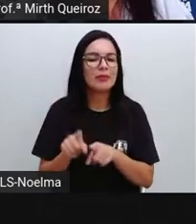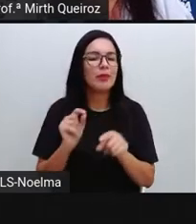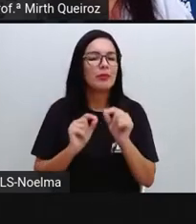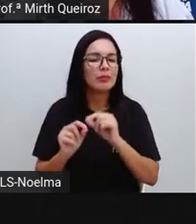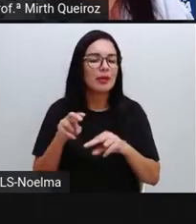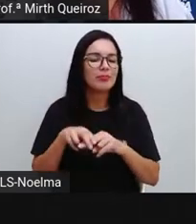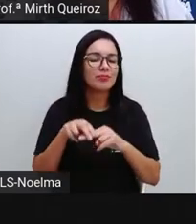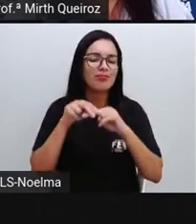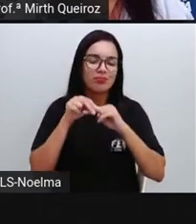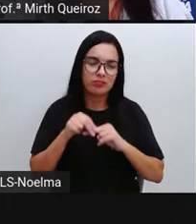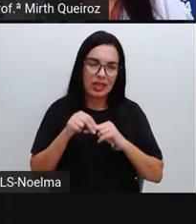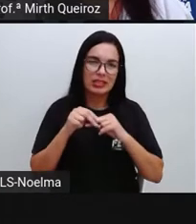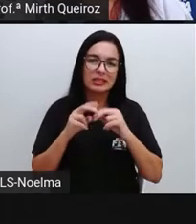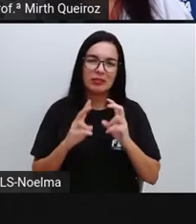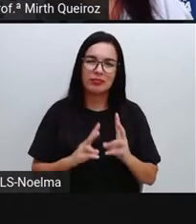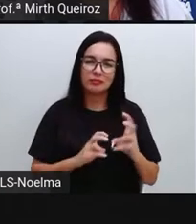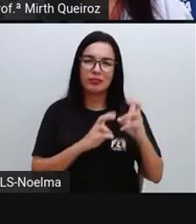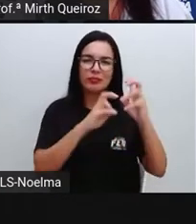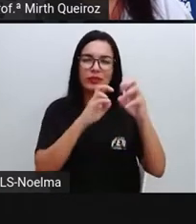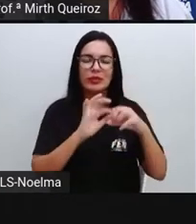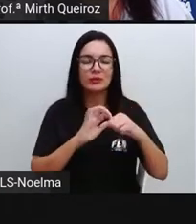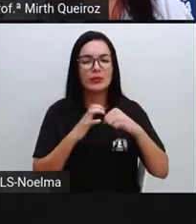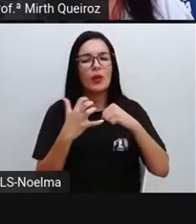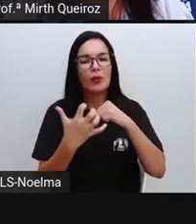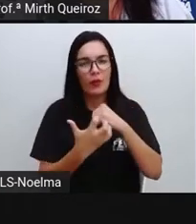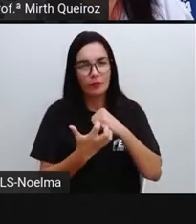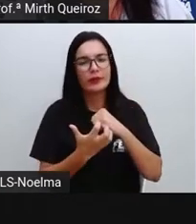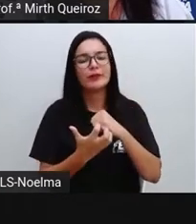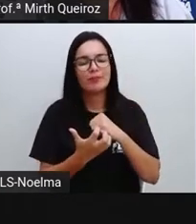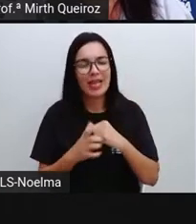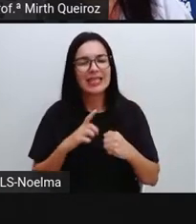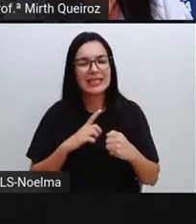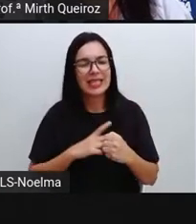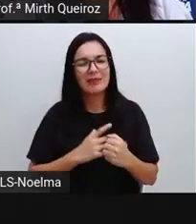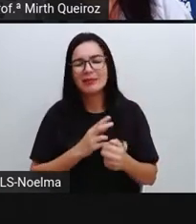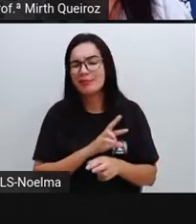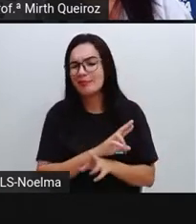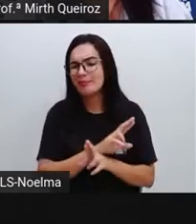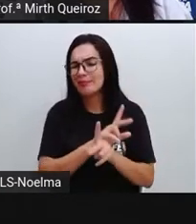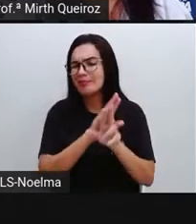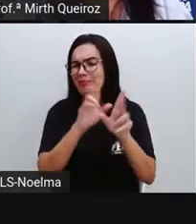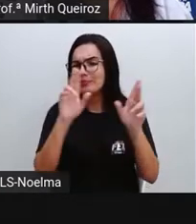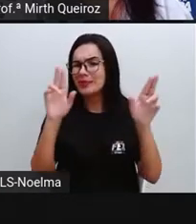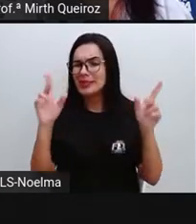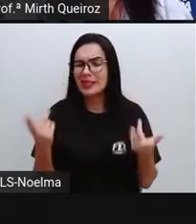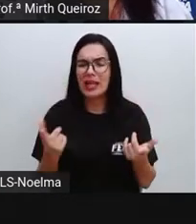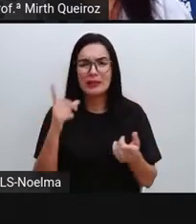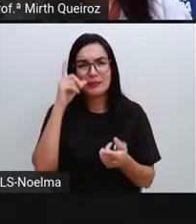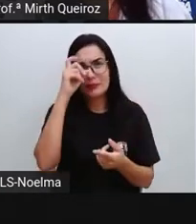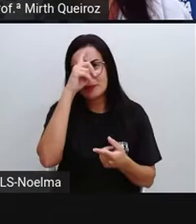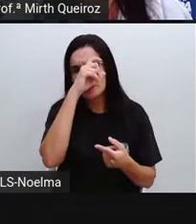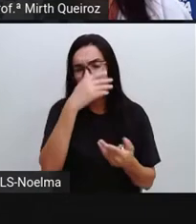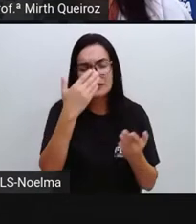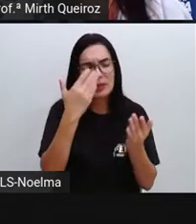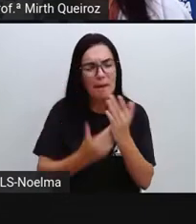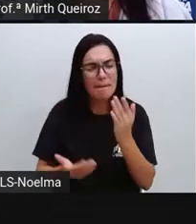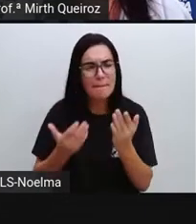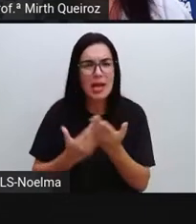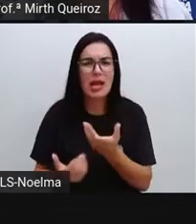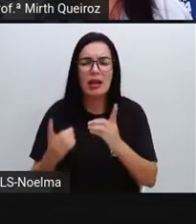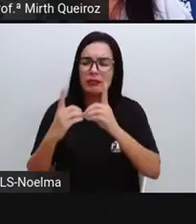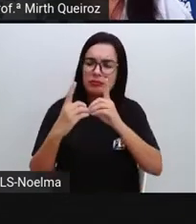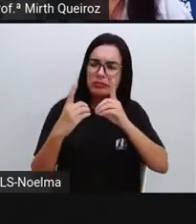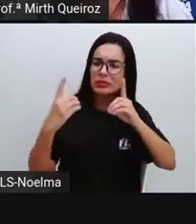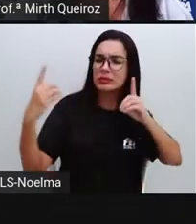desse vírus, né? Que trouxe inúmeras infelicidades para a gente, inúmeras perdas, o